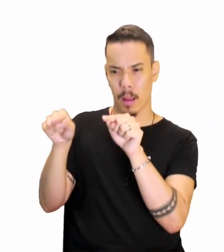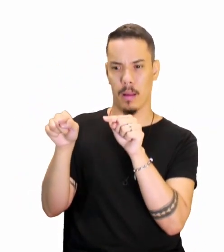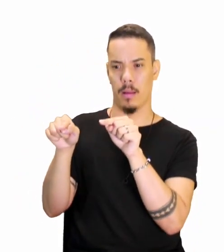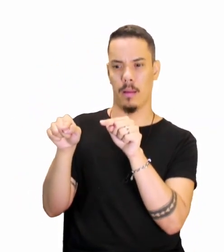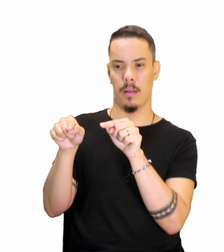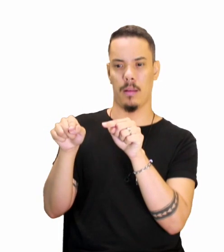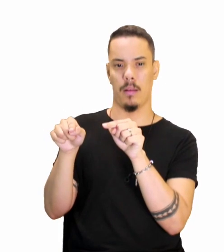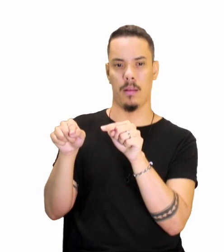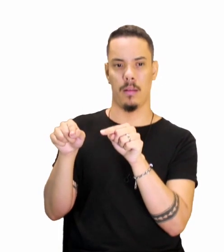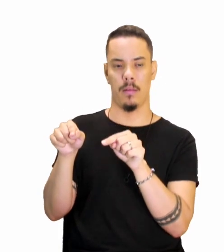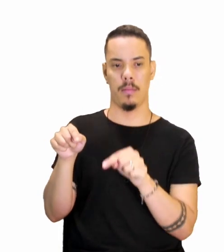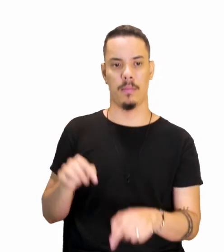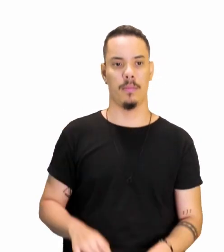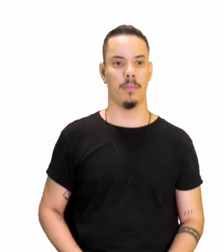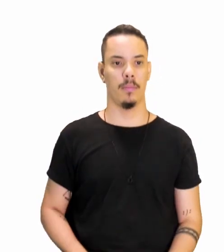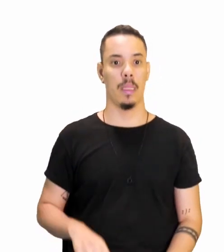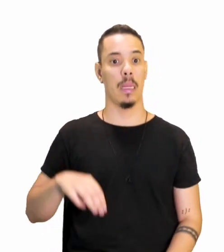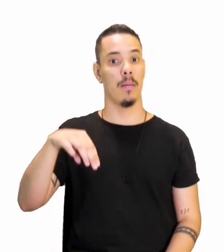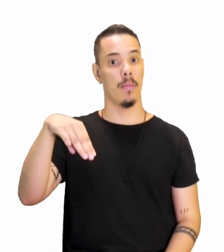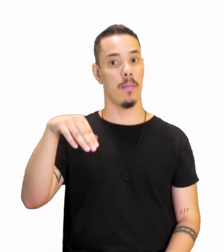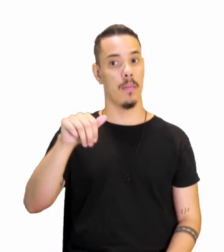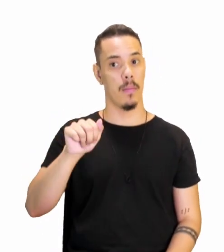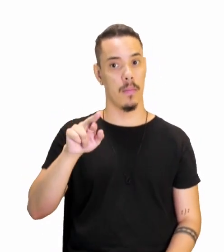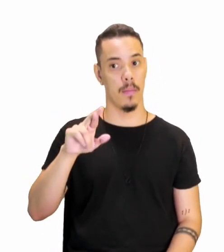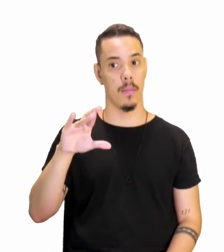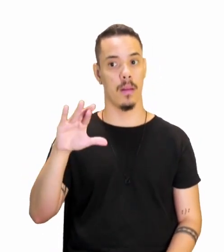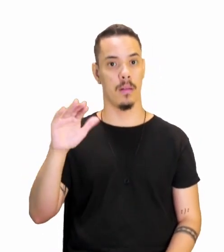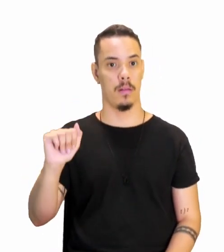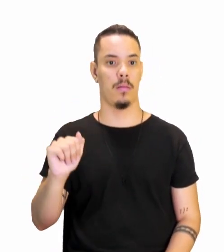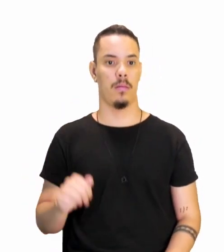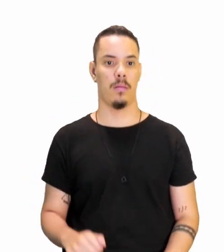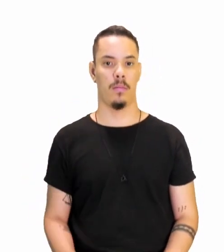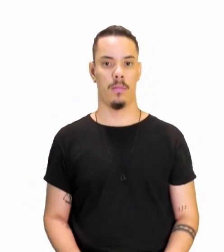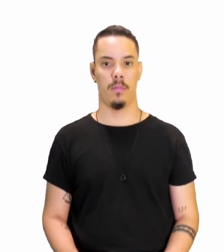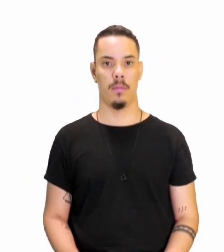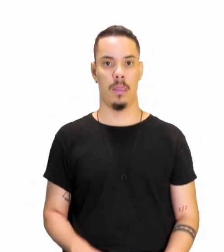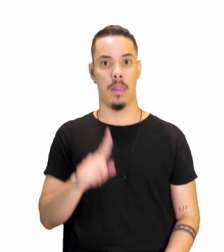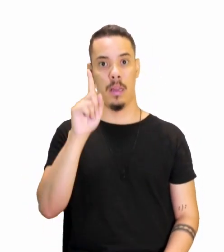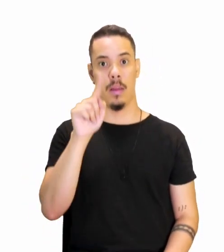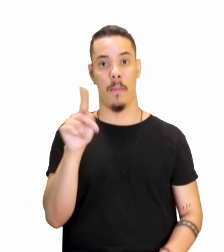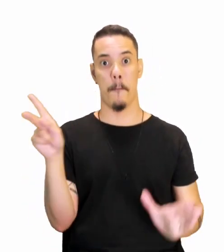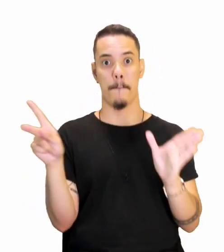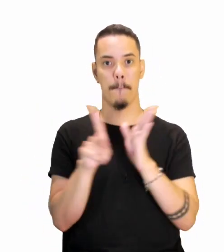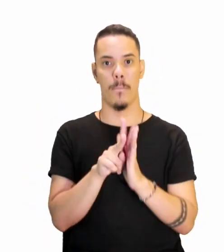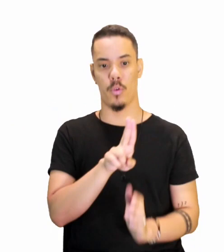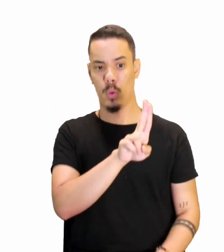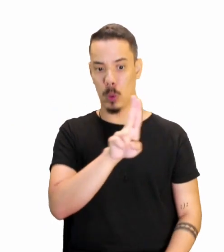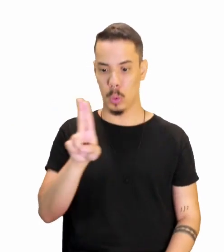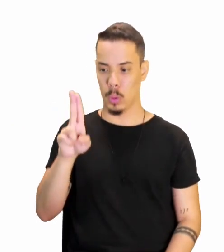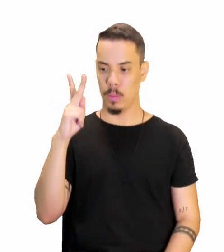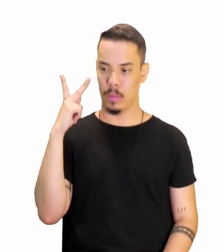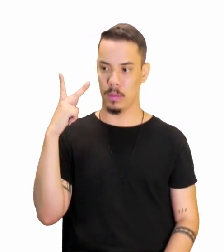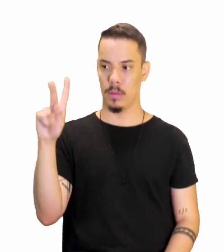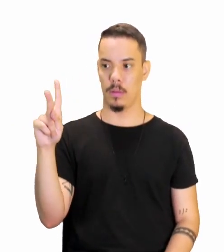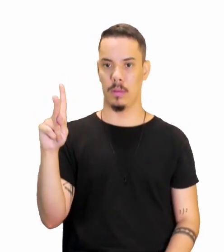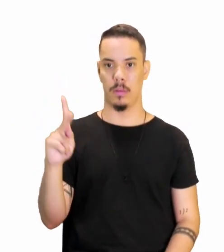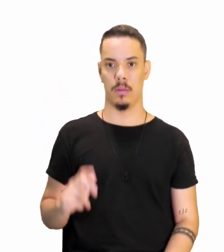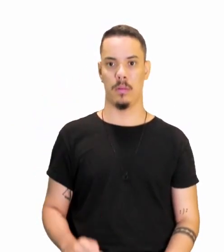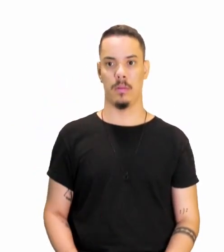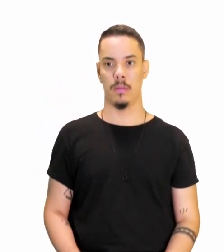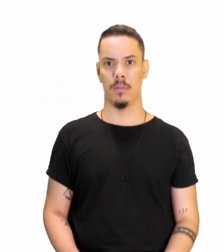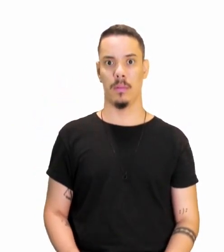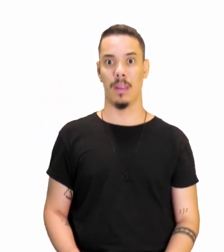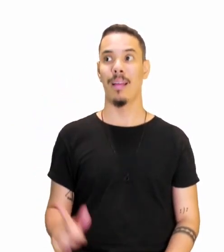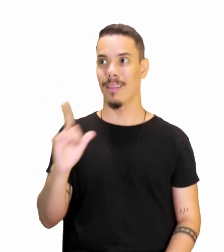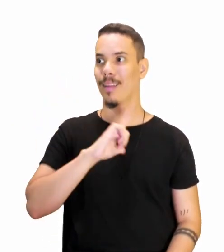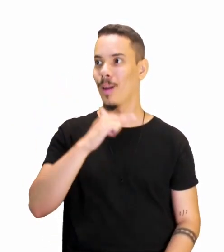então tem Márcia, né, que é o próprio, tá certo? O específico. Por mais que tenha uma